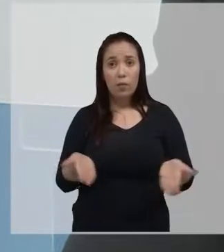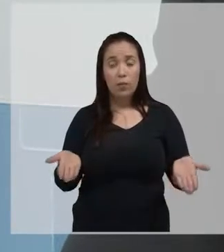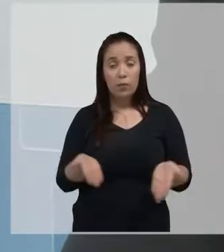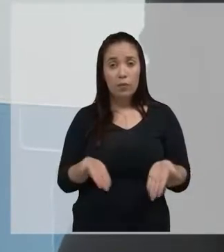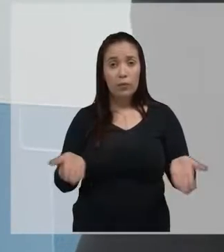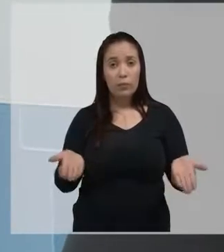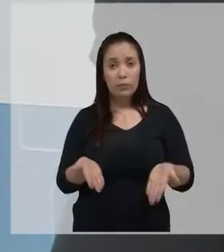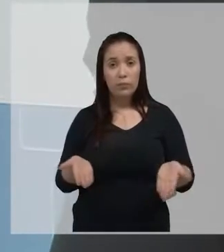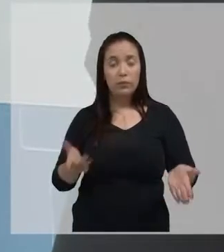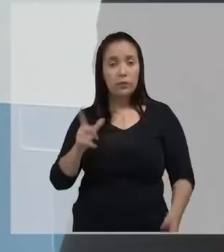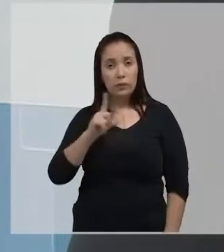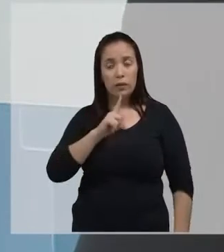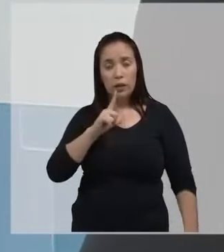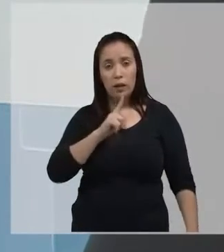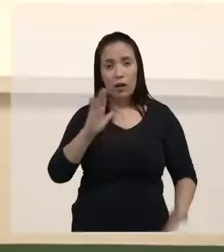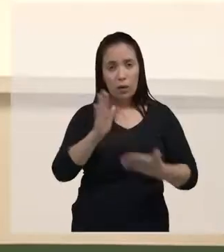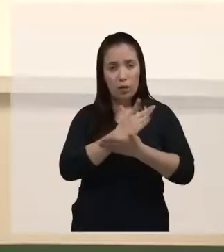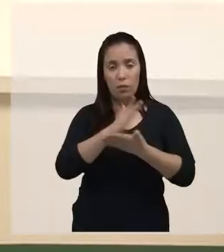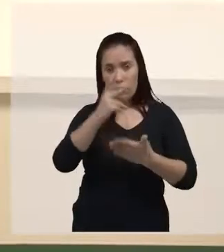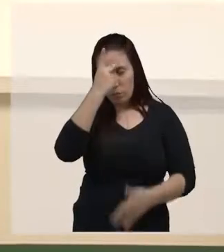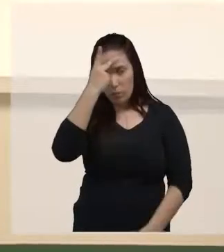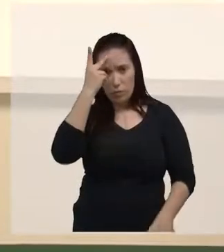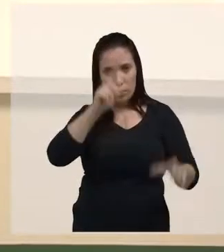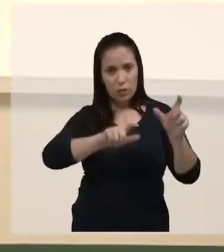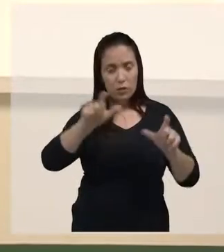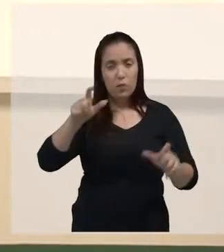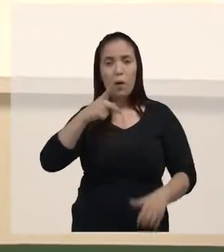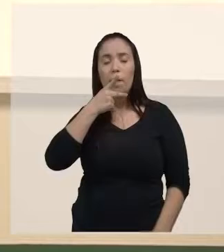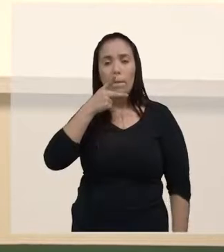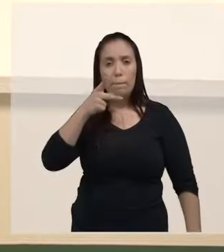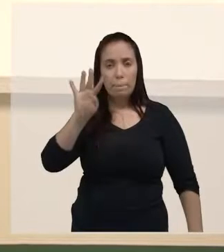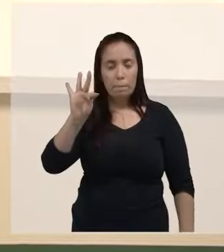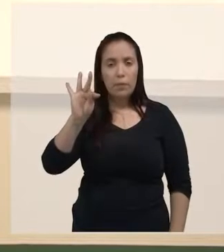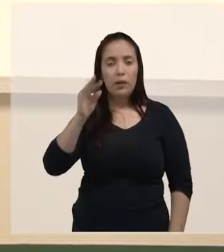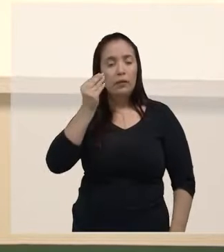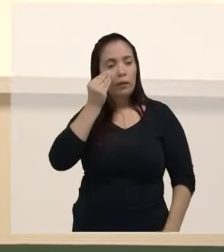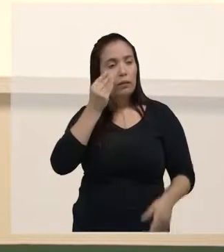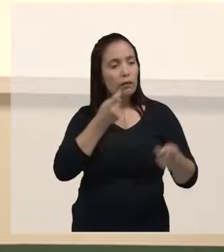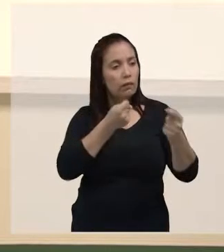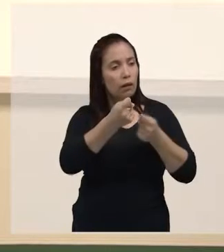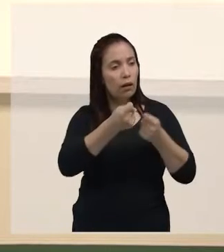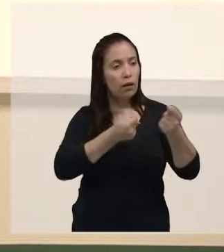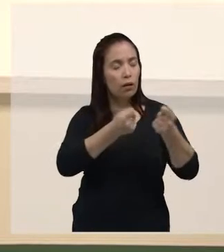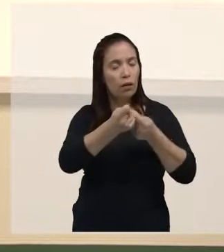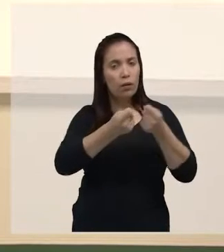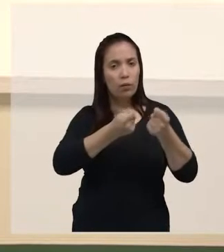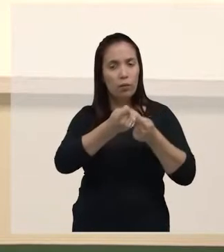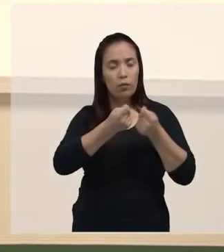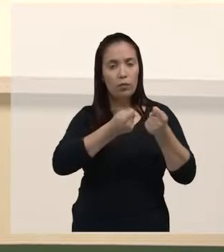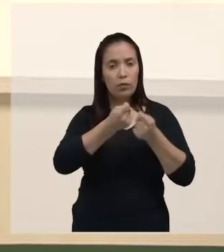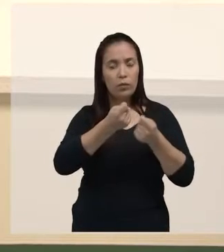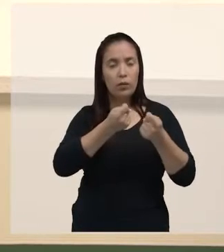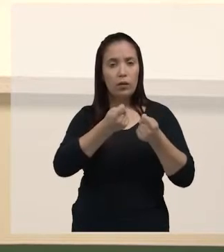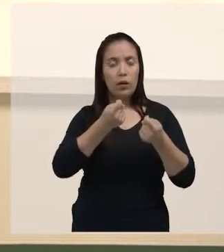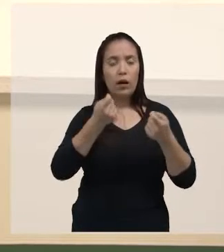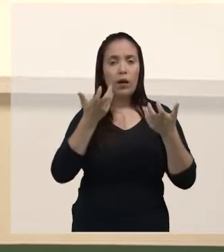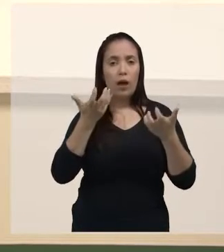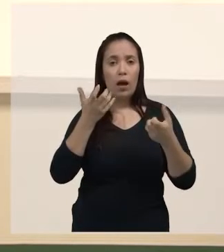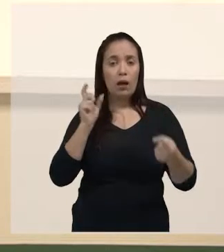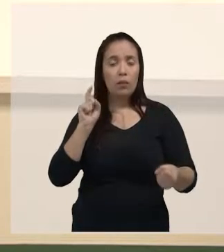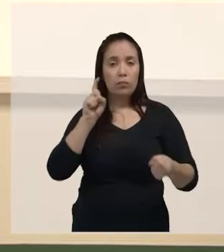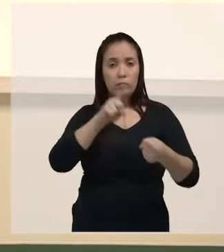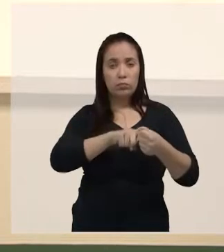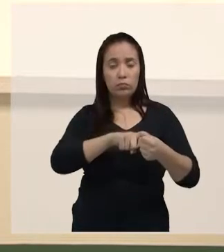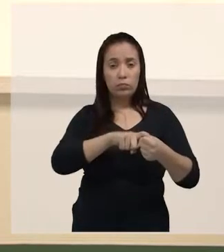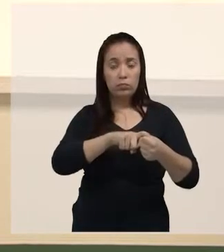Luiz, tem gente do PT a nível nacional negociando com o apoio ao presidente da República, se esse